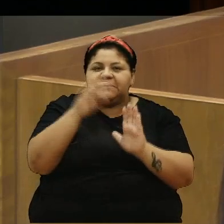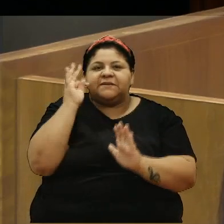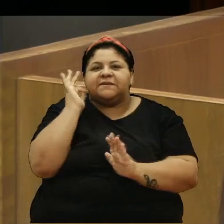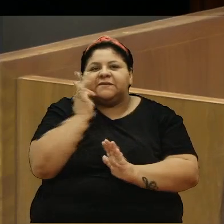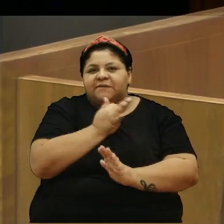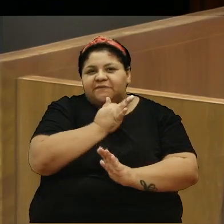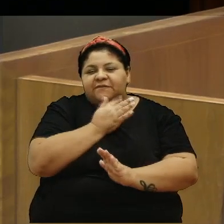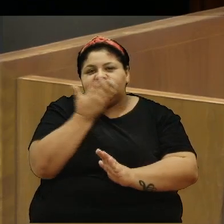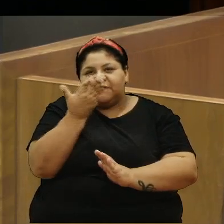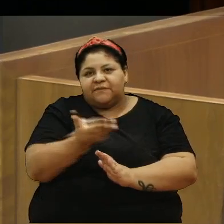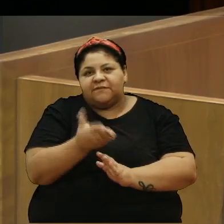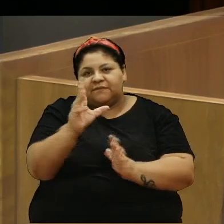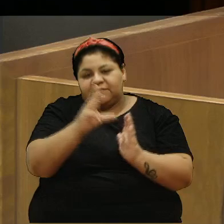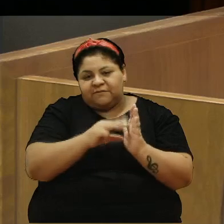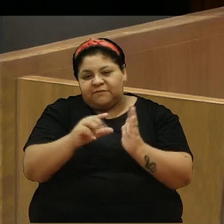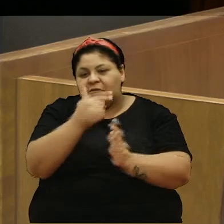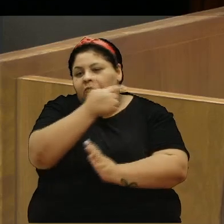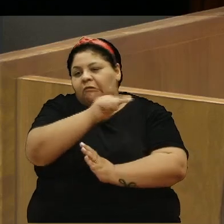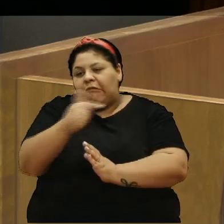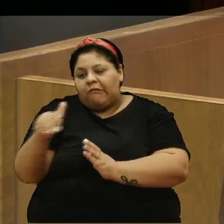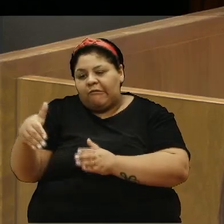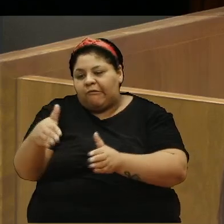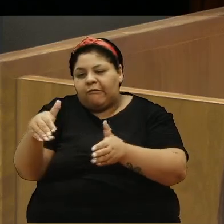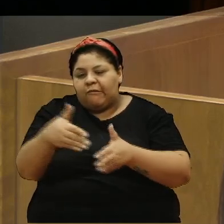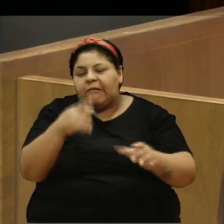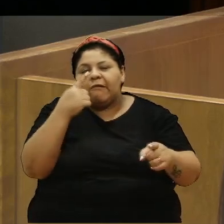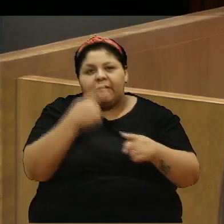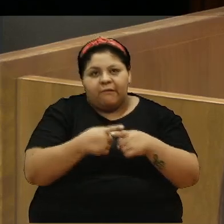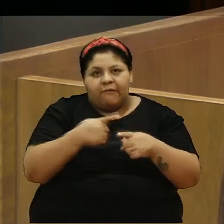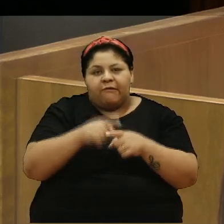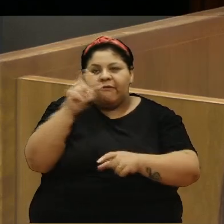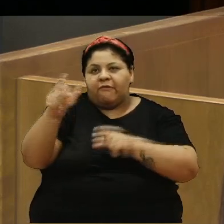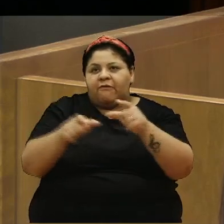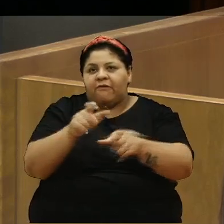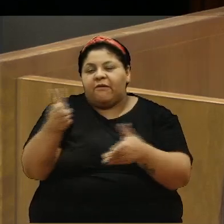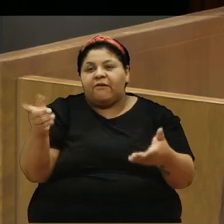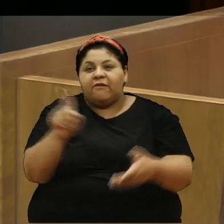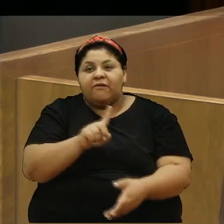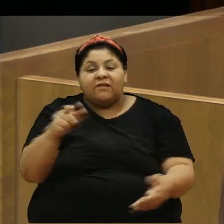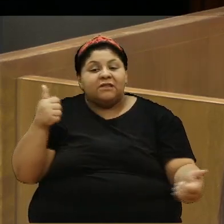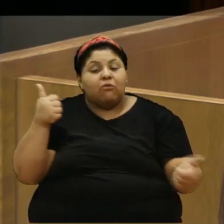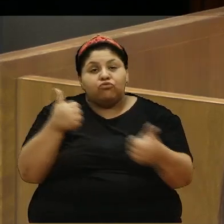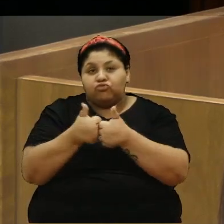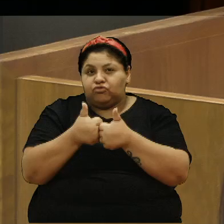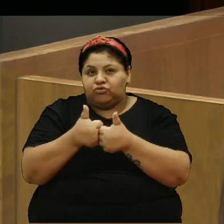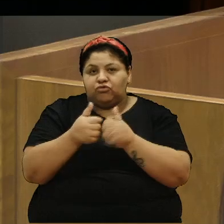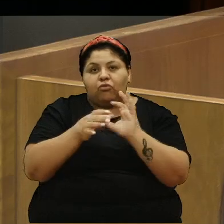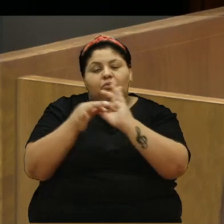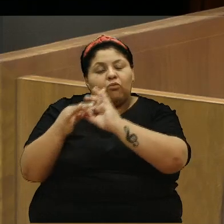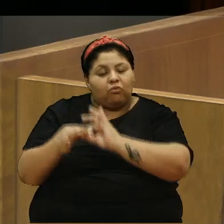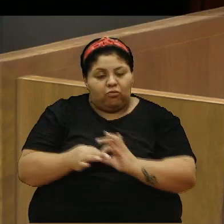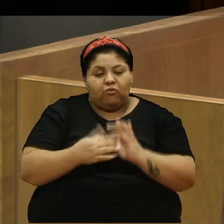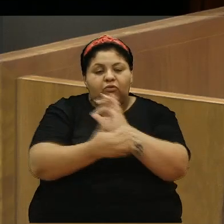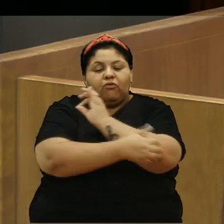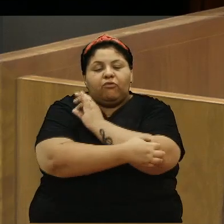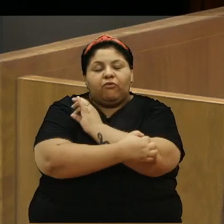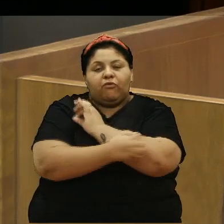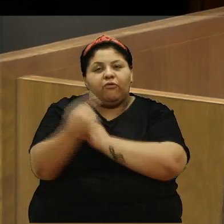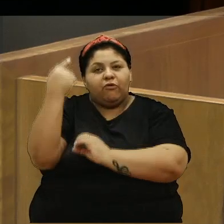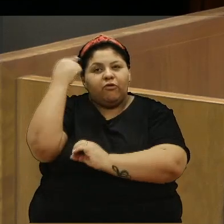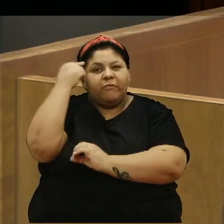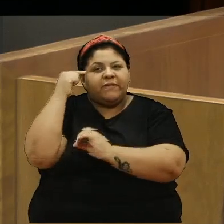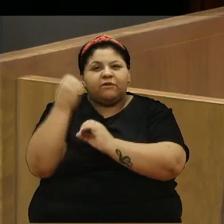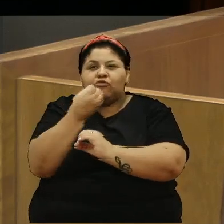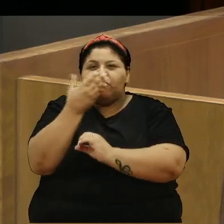sirva de exemplo para os demais roteiros, porque realmente, se as pessoas não estiverem juntas, unidas e pensando no bem